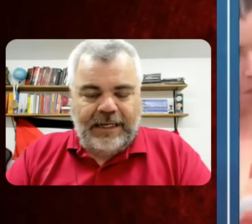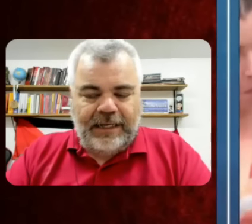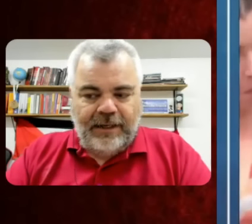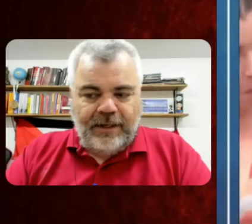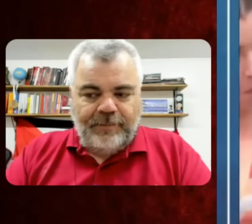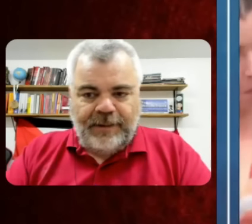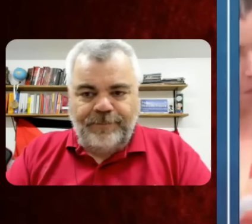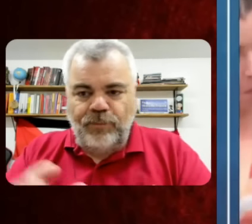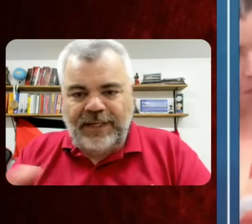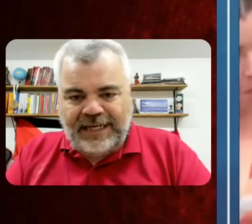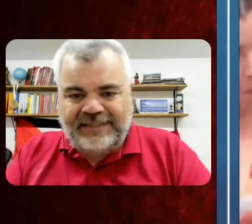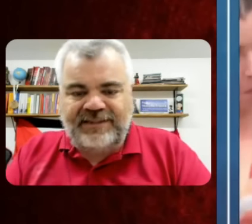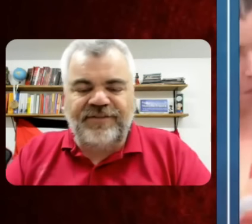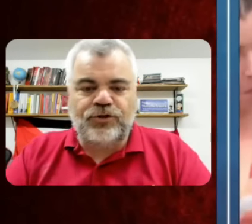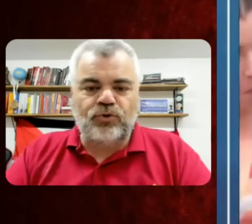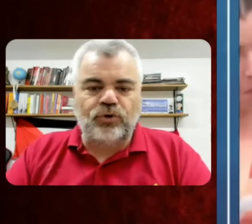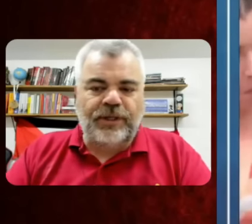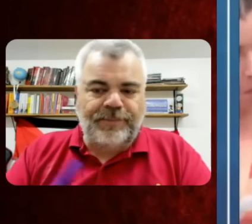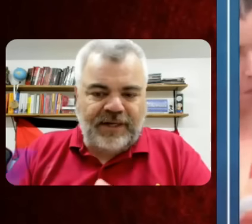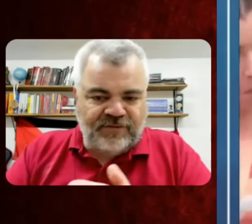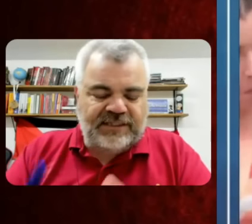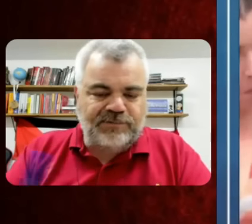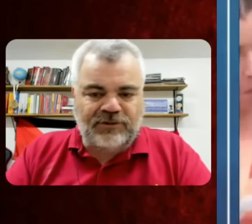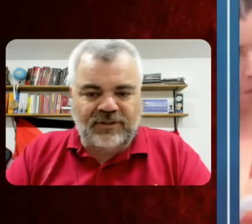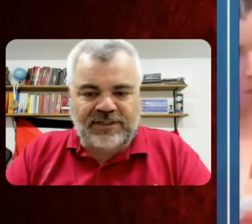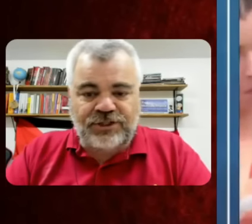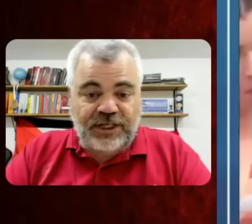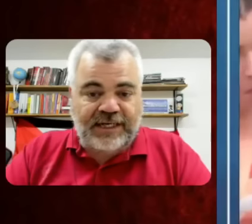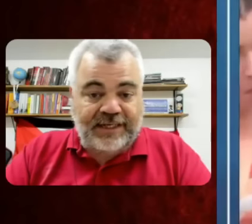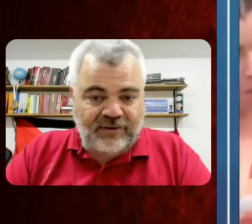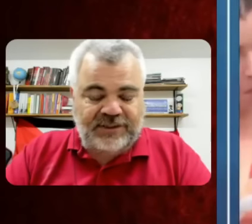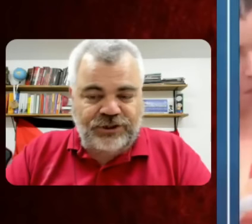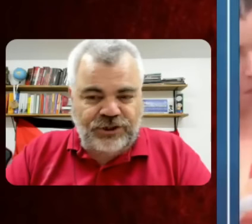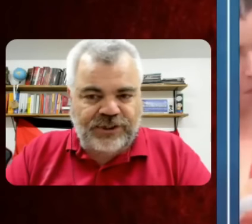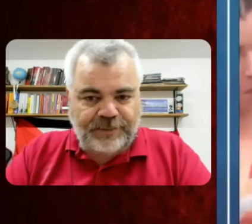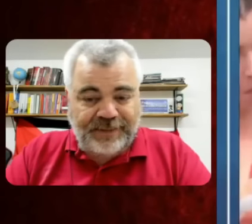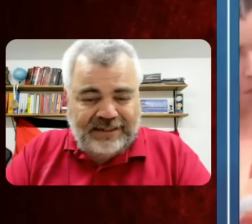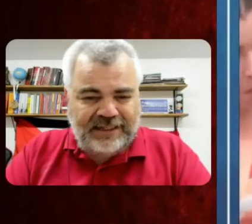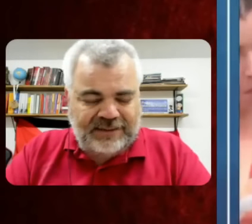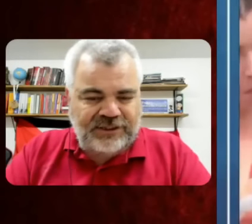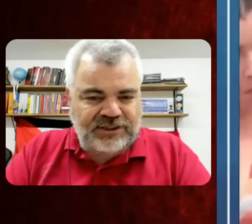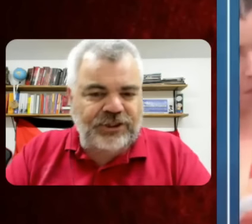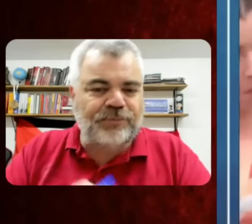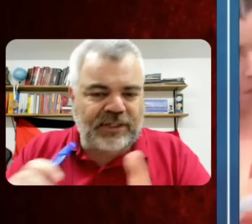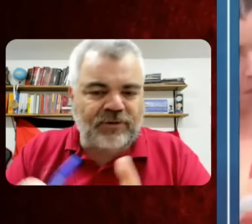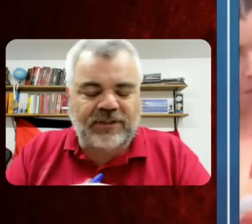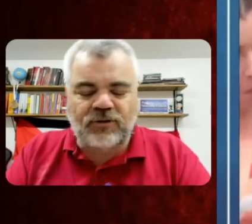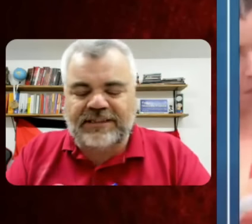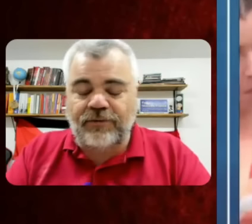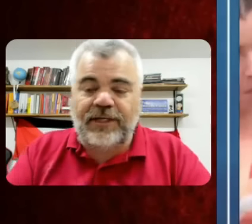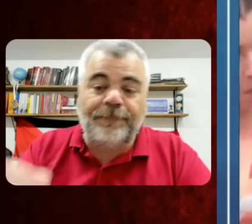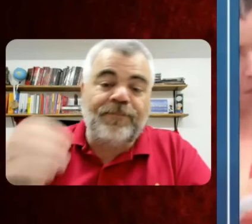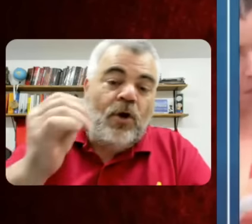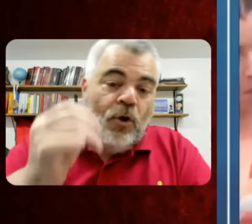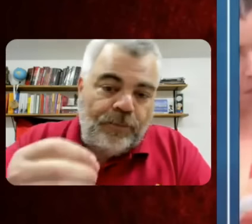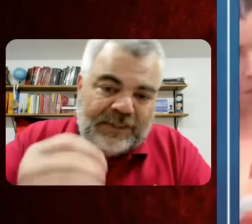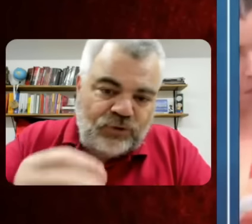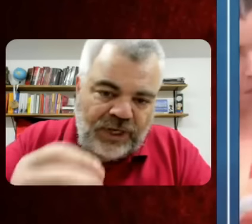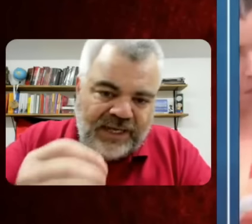para para publicar esse vídeo todo aí para que vocês possam assistir né quem não assistiu acho que é bem interessante assistir muita coisa aconteceu